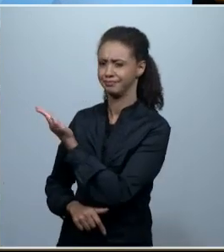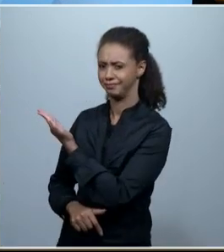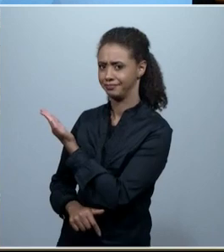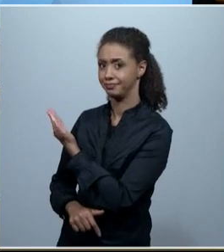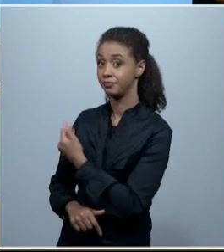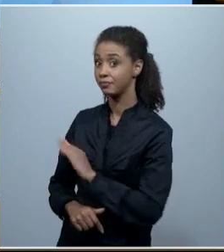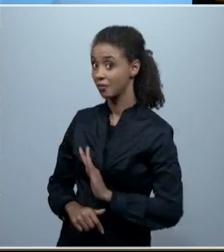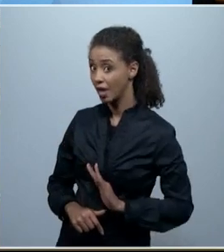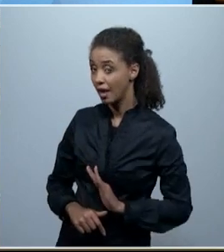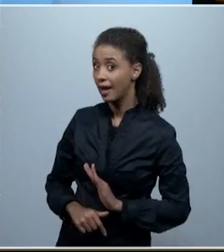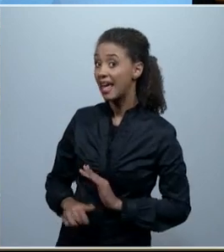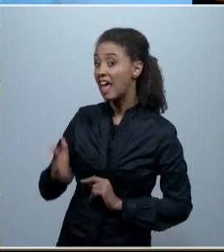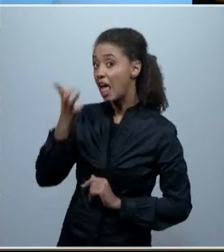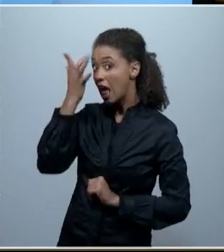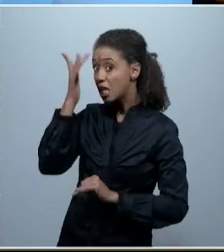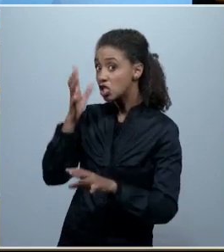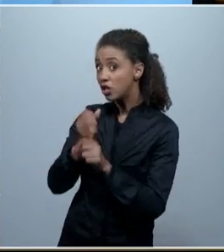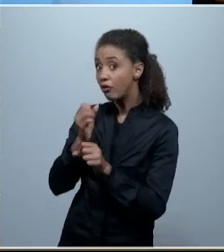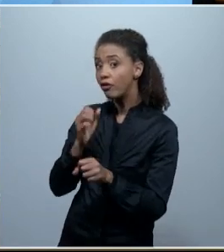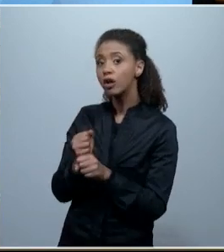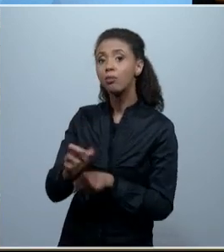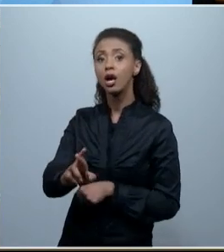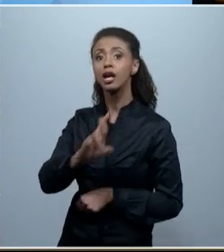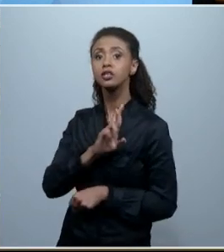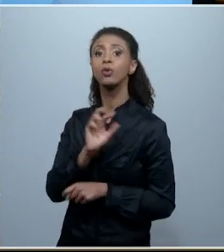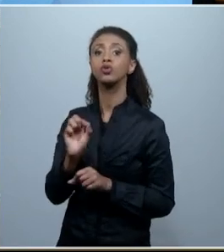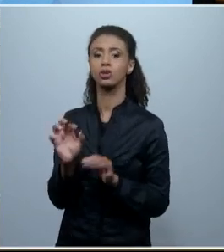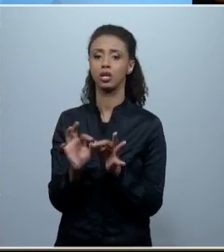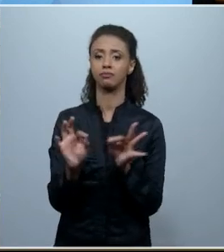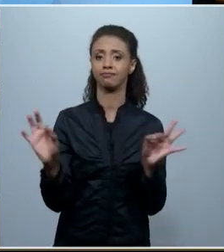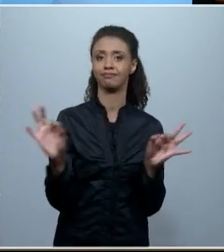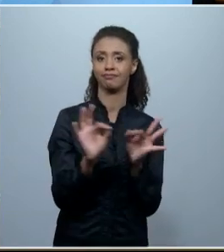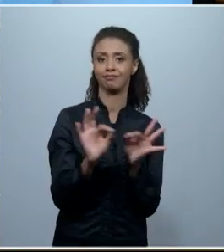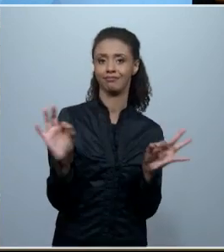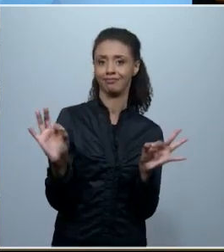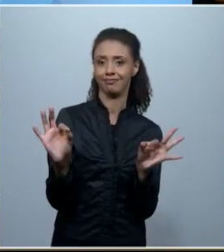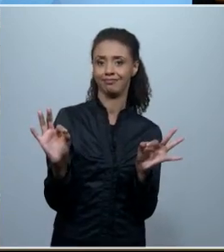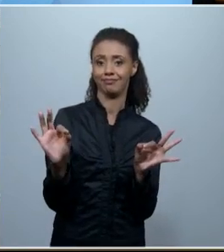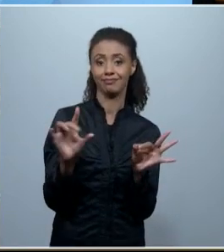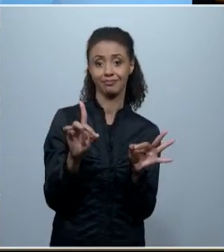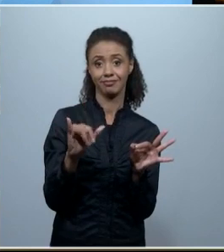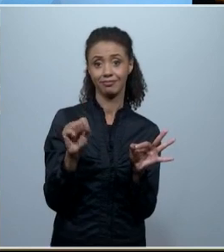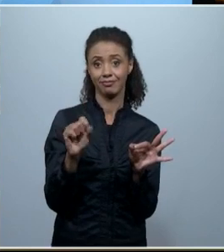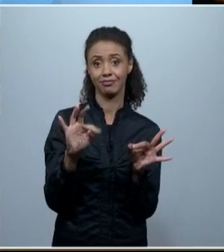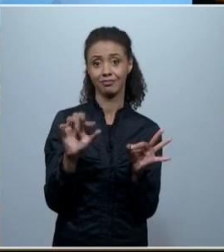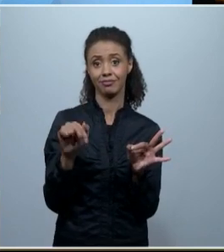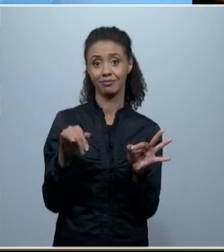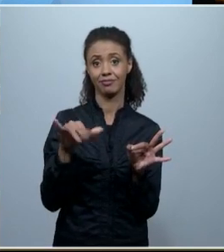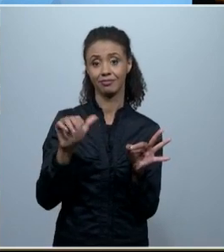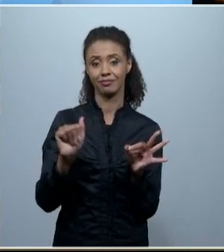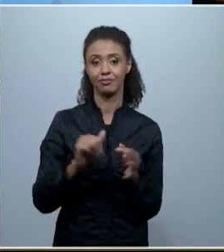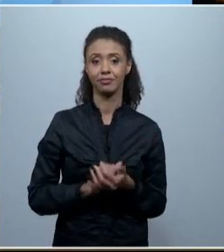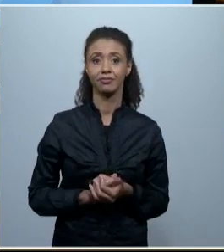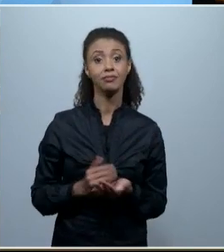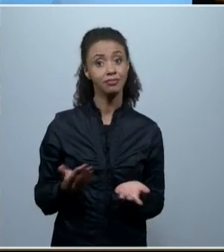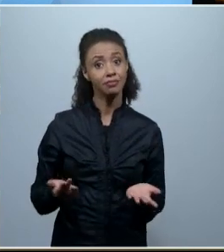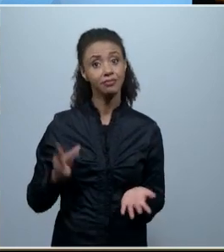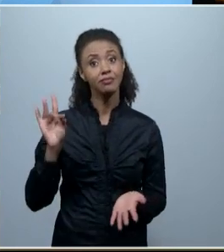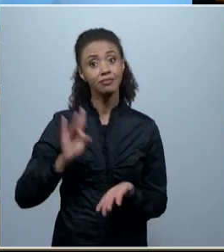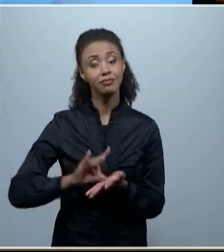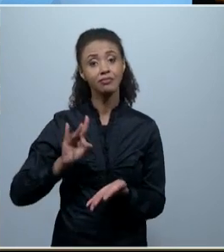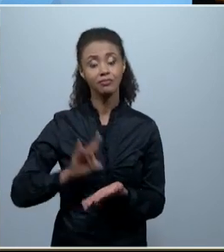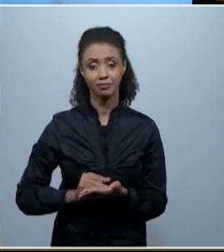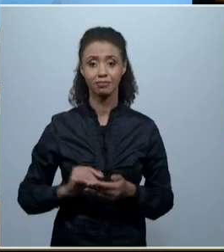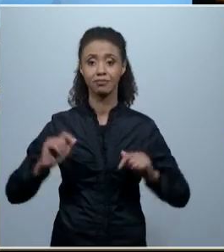sofisticada dá uma distância que eu quero dizer com dá uma distância é simétrica distância entre pequim e